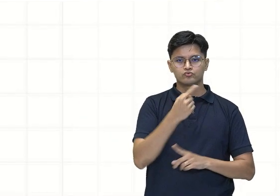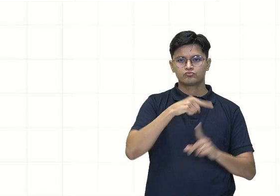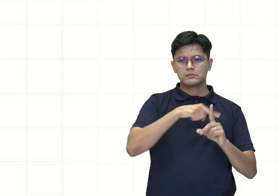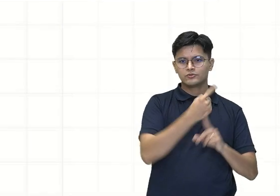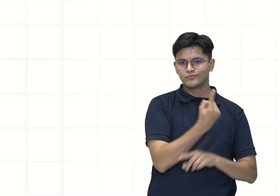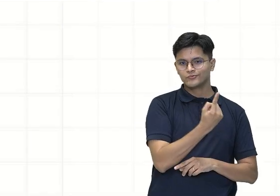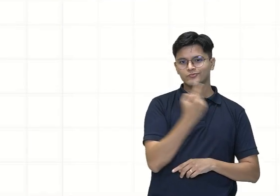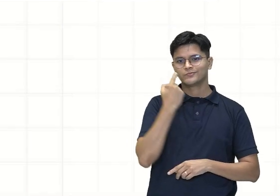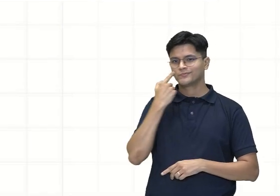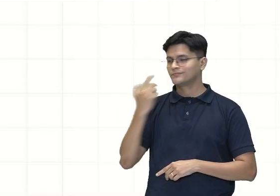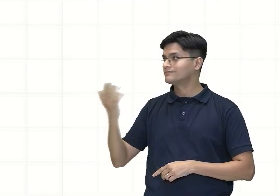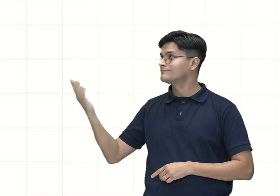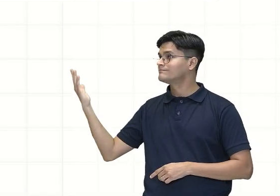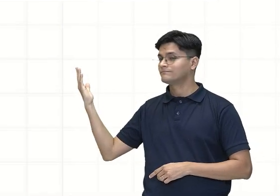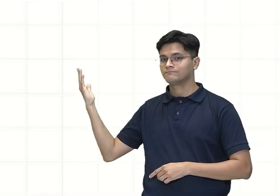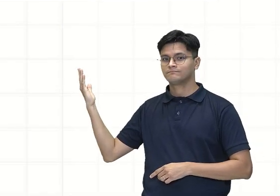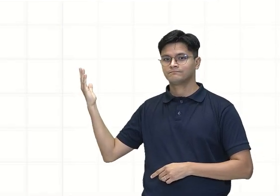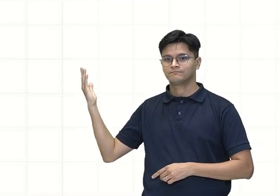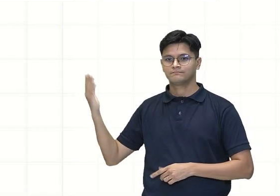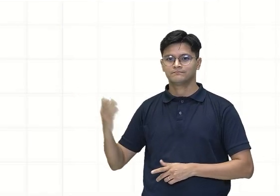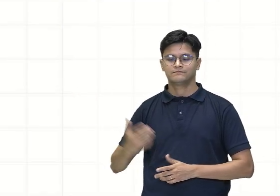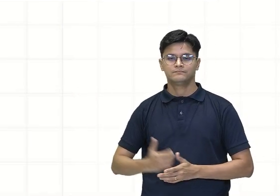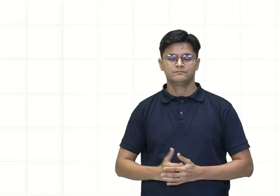mais 1,